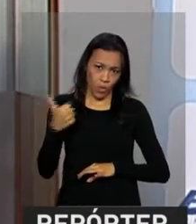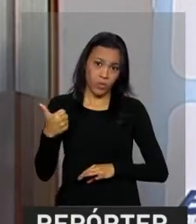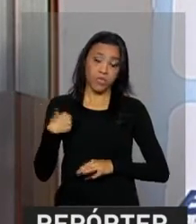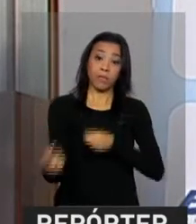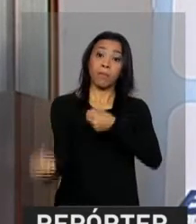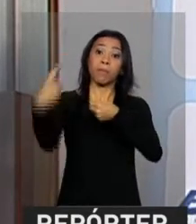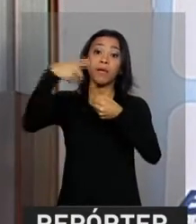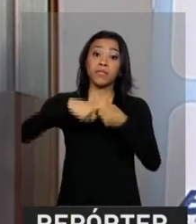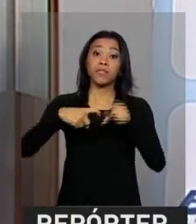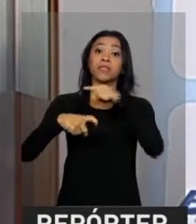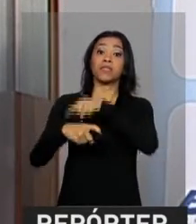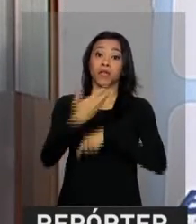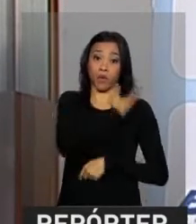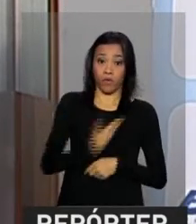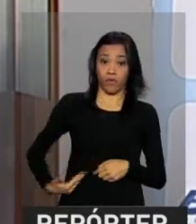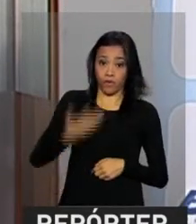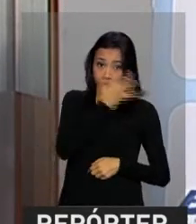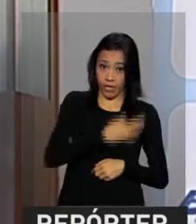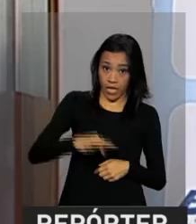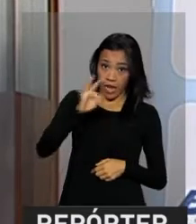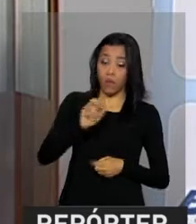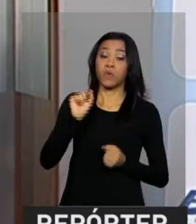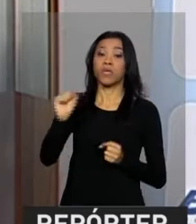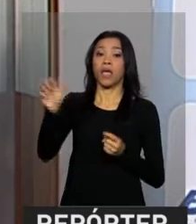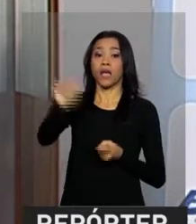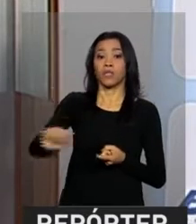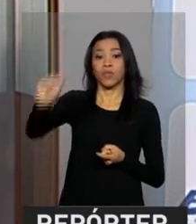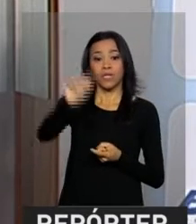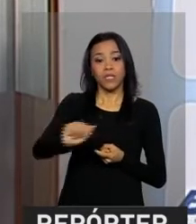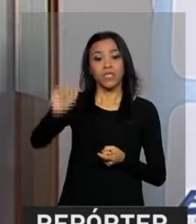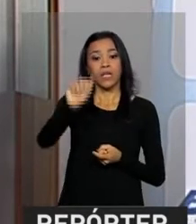parceria entre o governo federal e a Associação